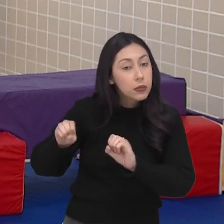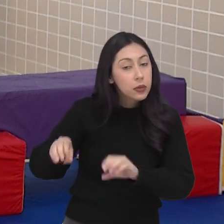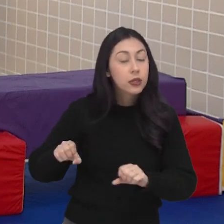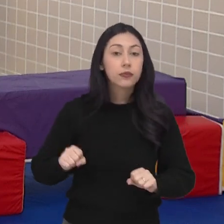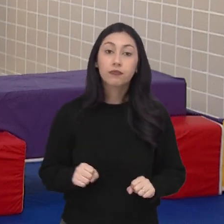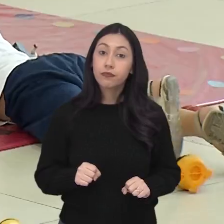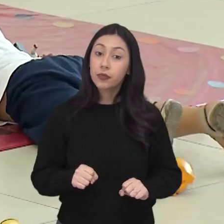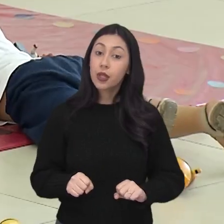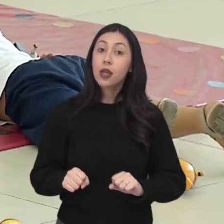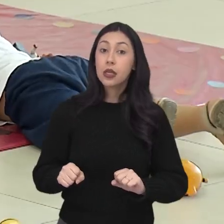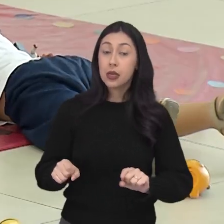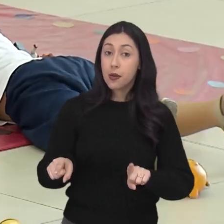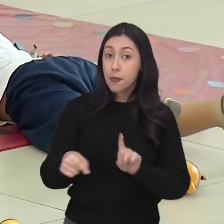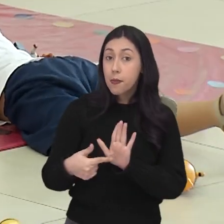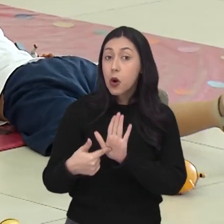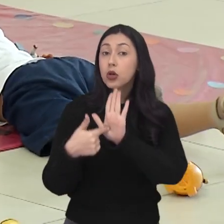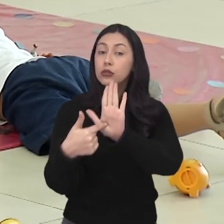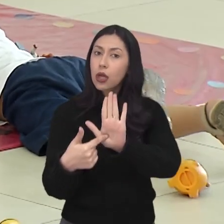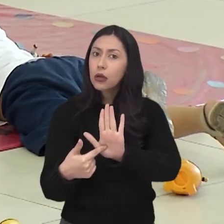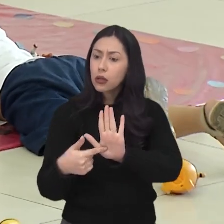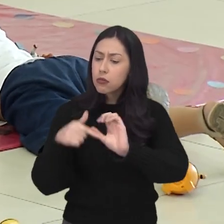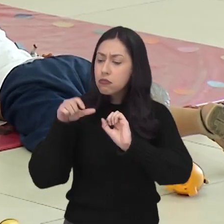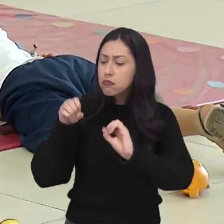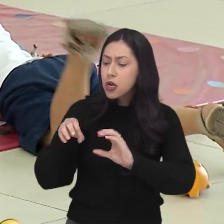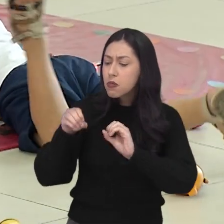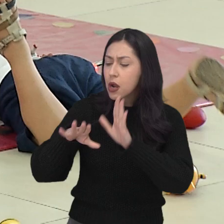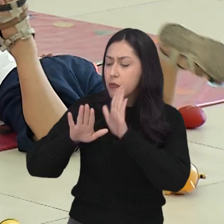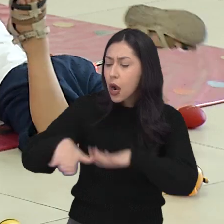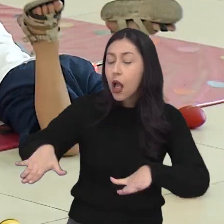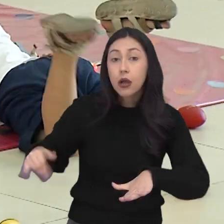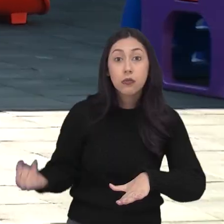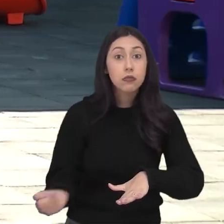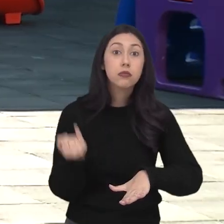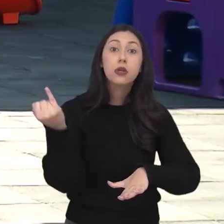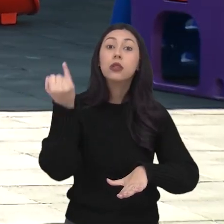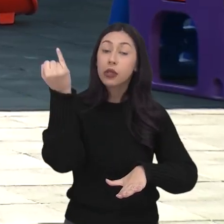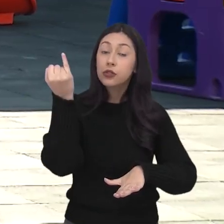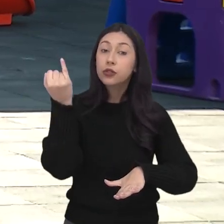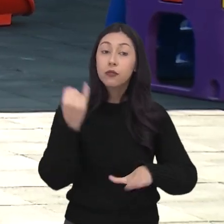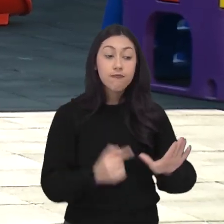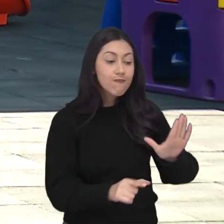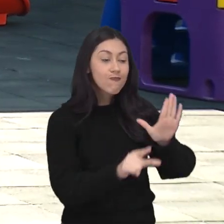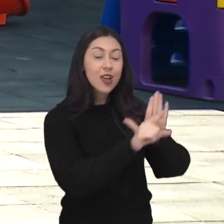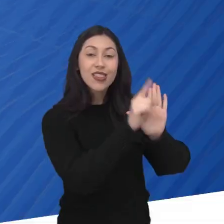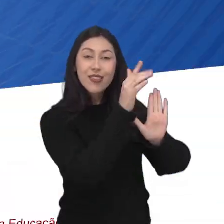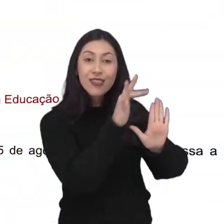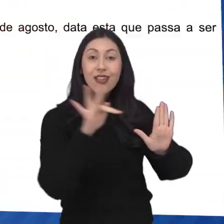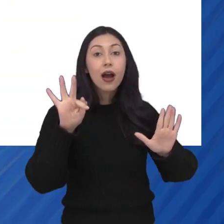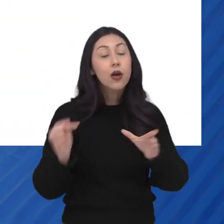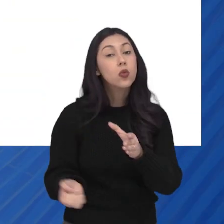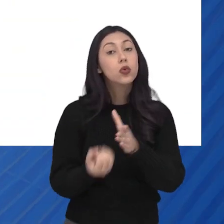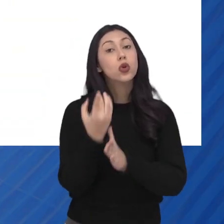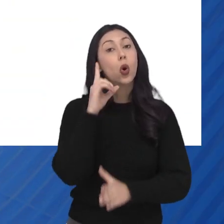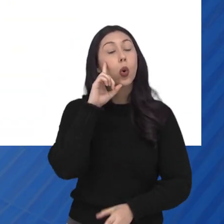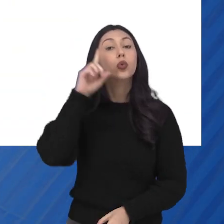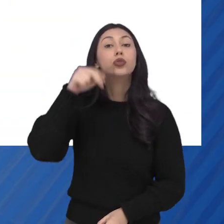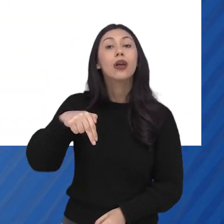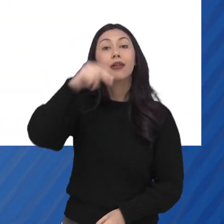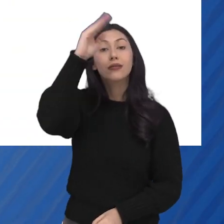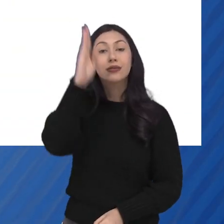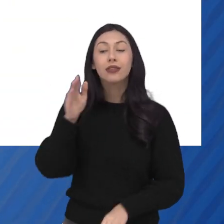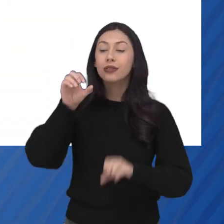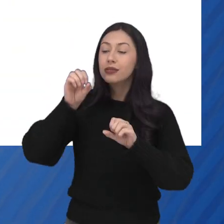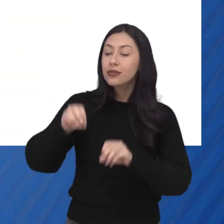essa diferença. Para reforçar a relevância do aprendizado escolar na primeira infância, uma lei federal criou o